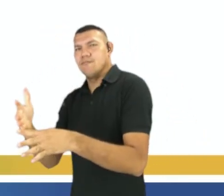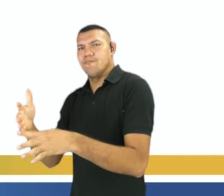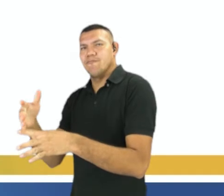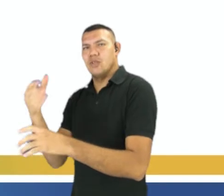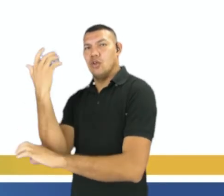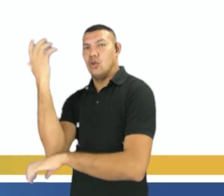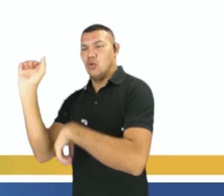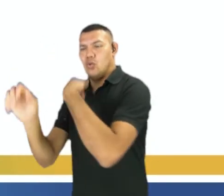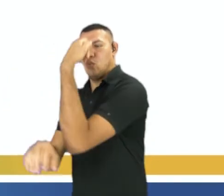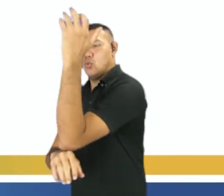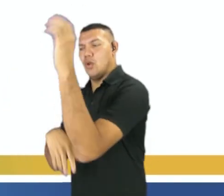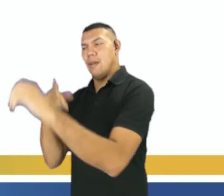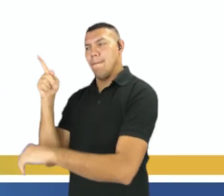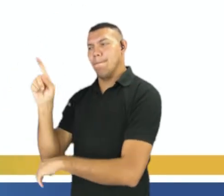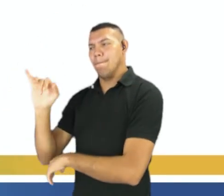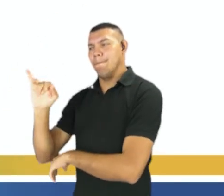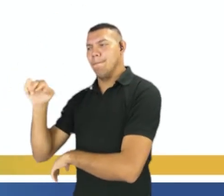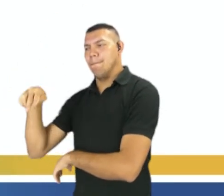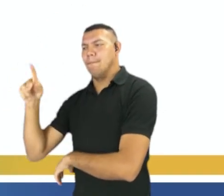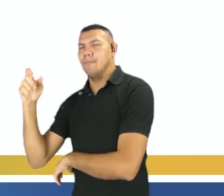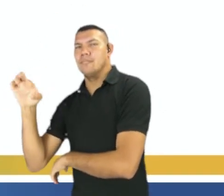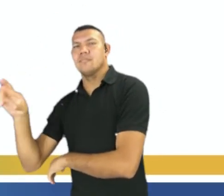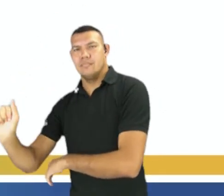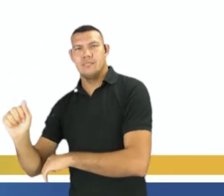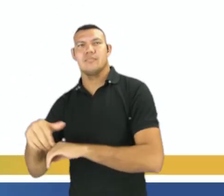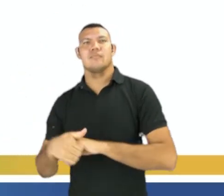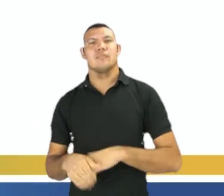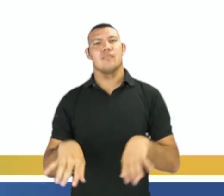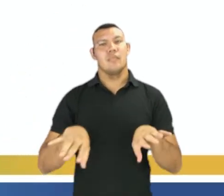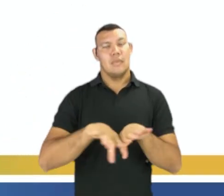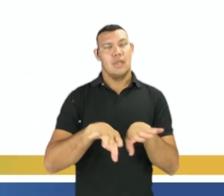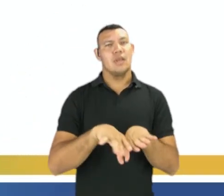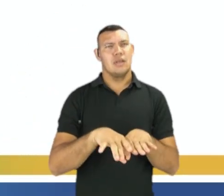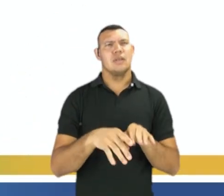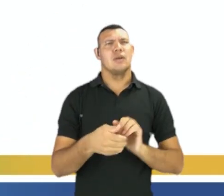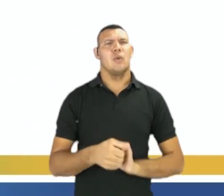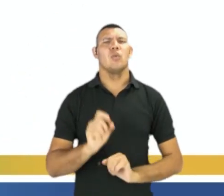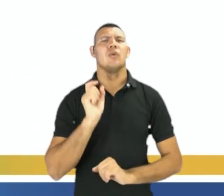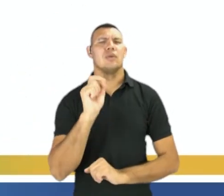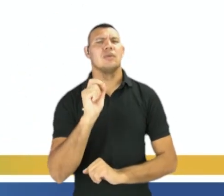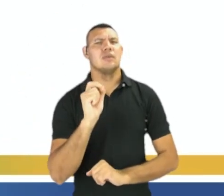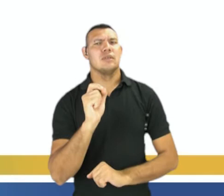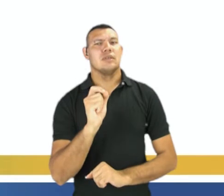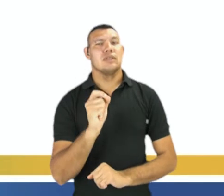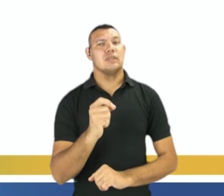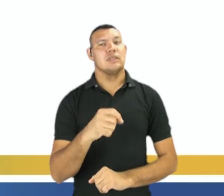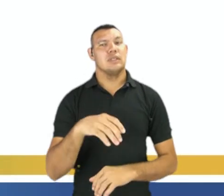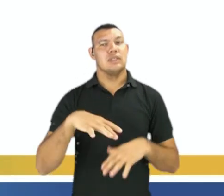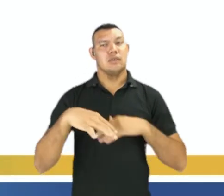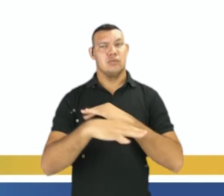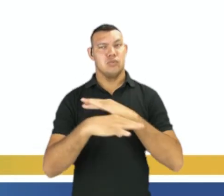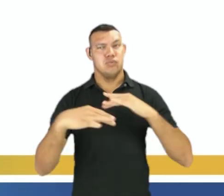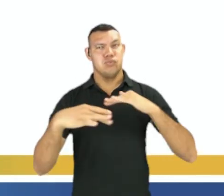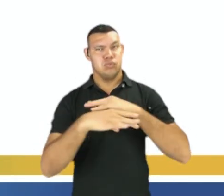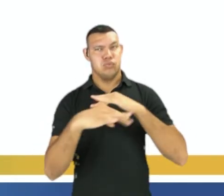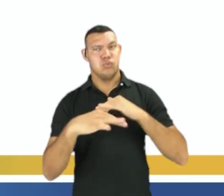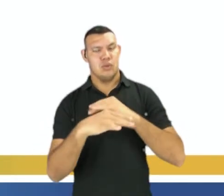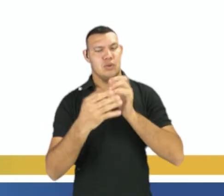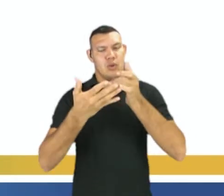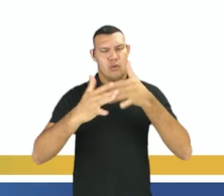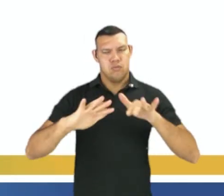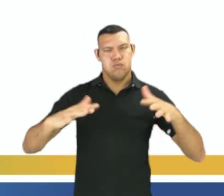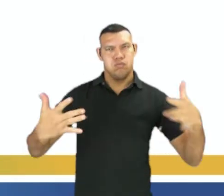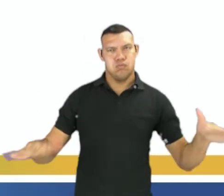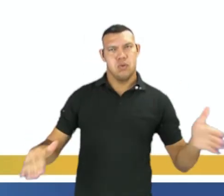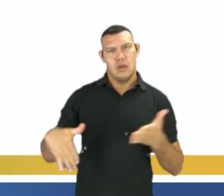vegetação litorânea, né? Caracterizada pelos manguezais e restinga, presente na cidade, que apresenta contato com o mar, os rios. Então,